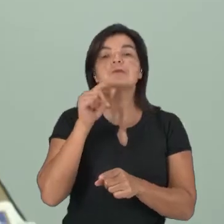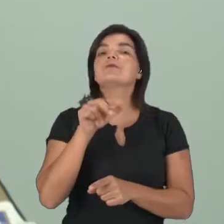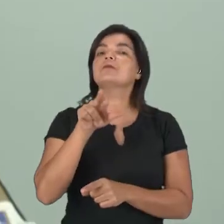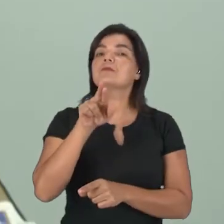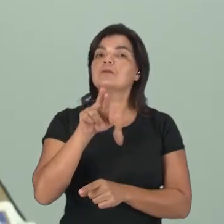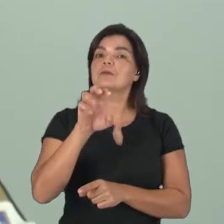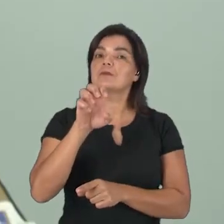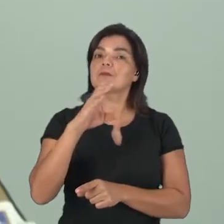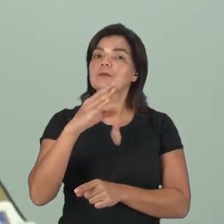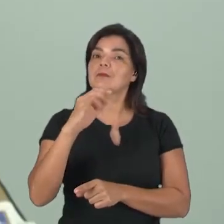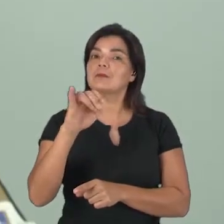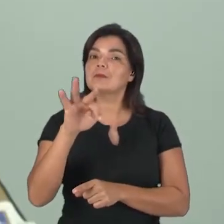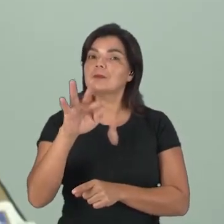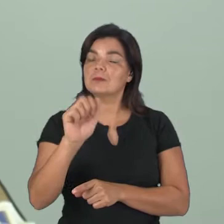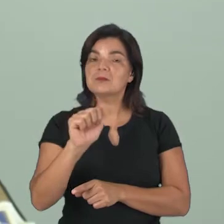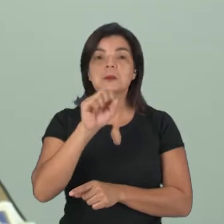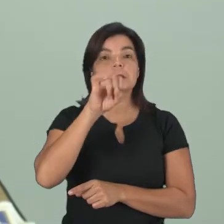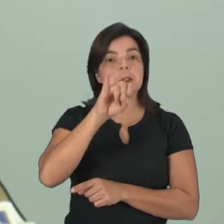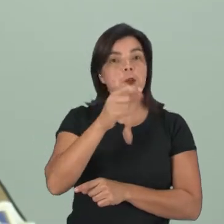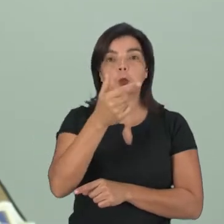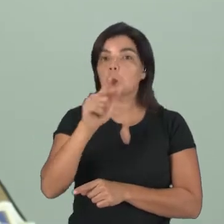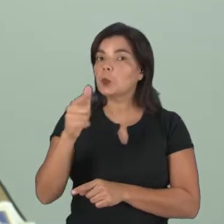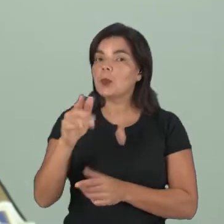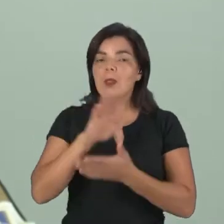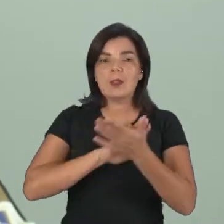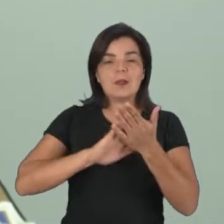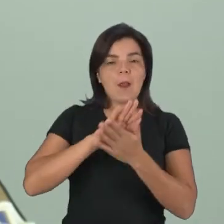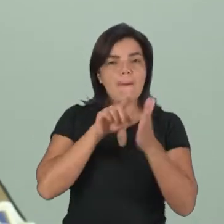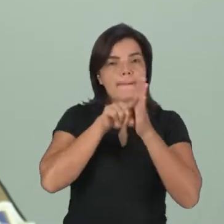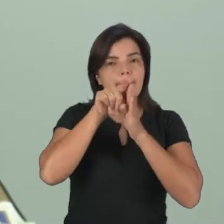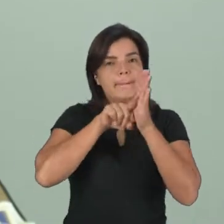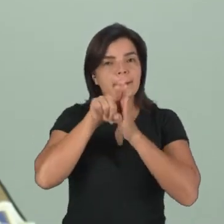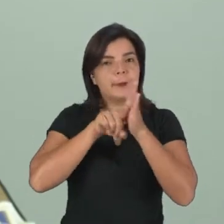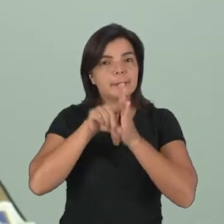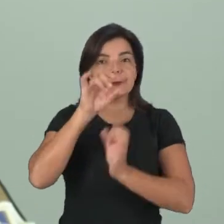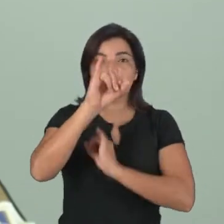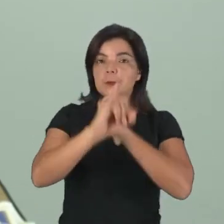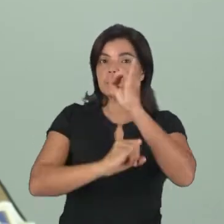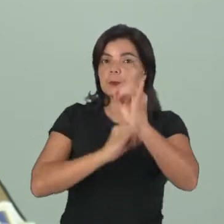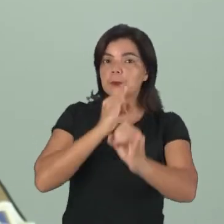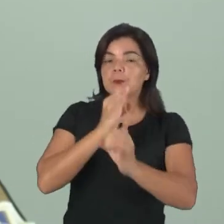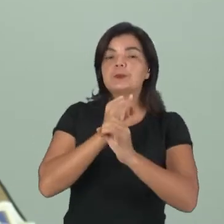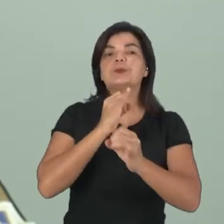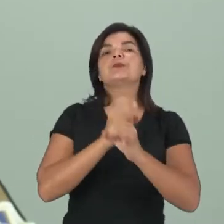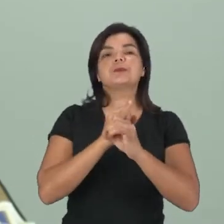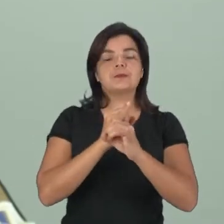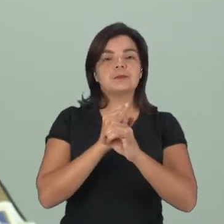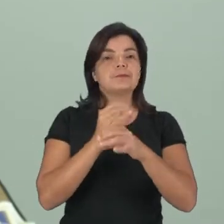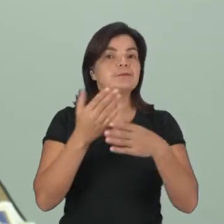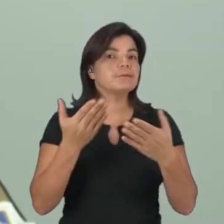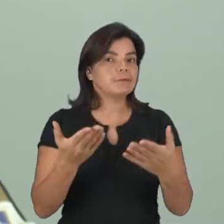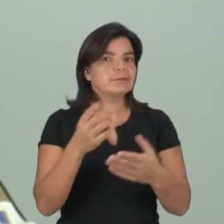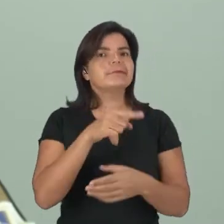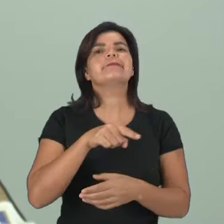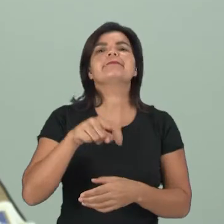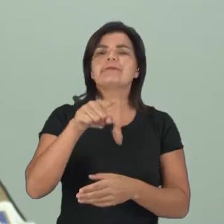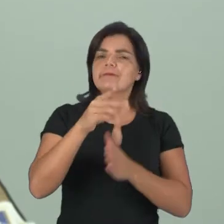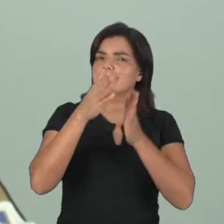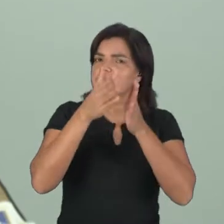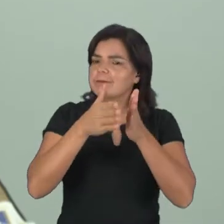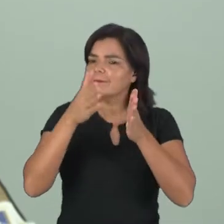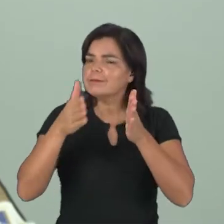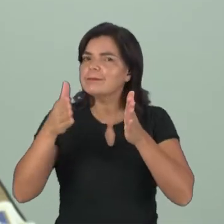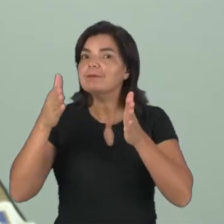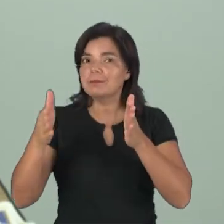receita se você não tem a receita você pode pesquisar na internet então você vai